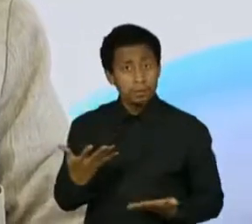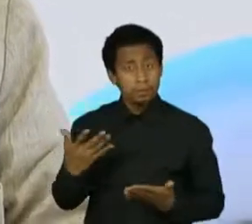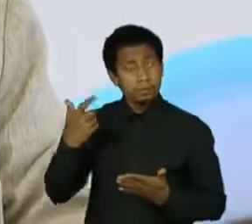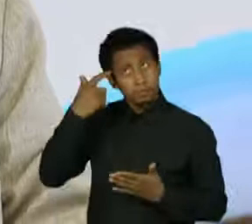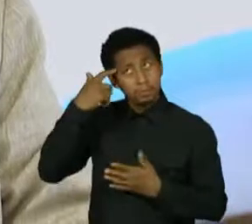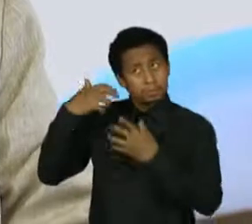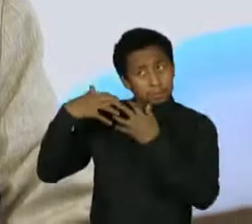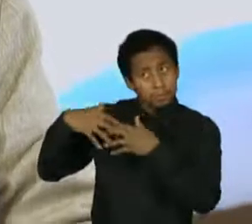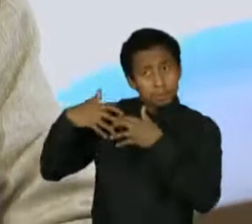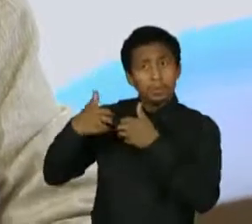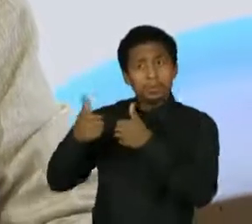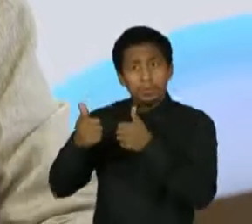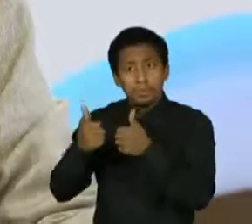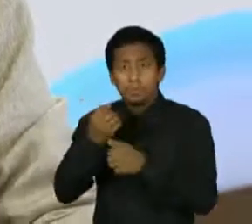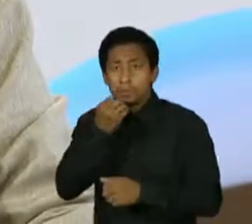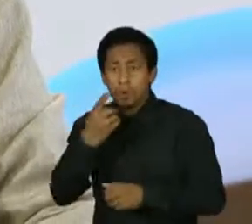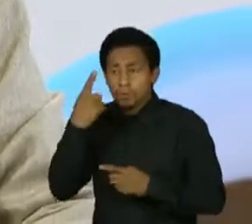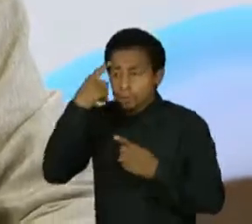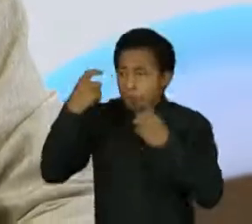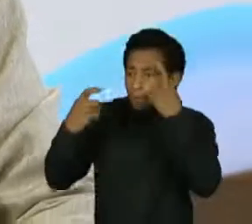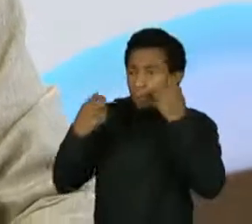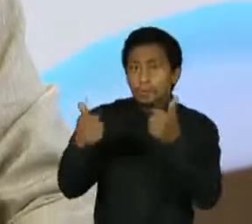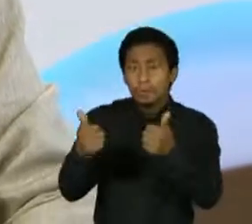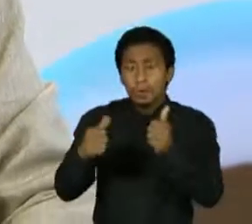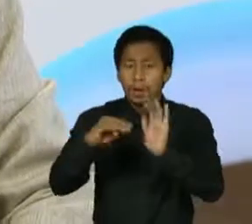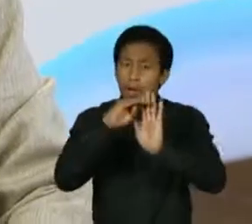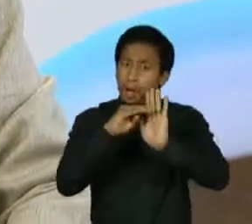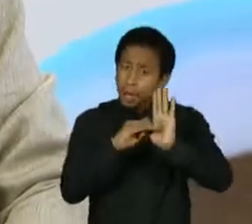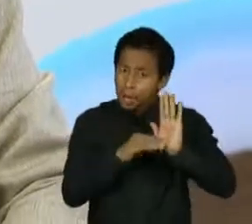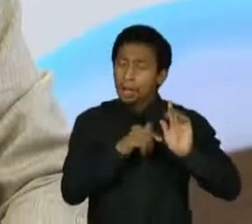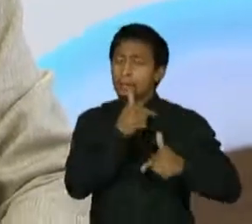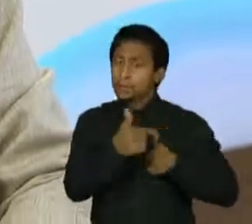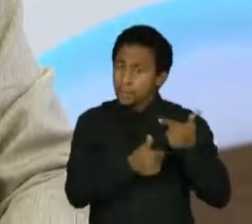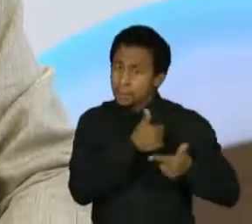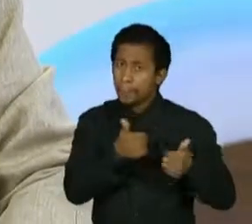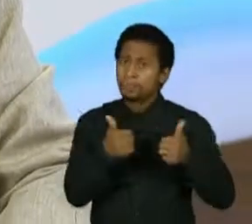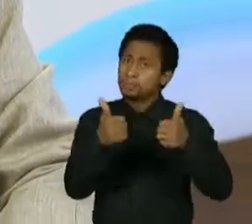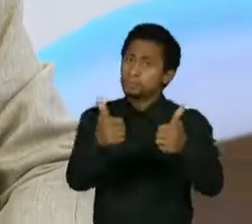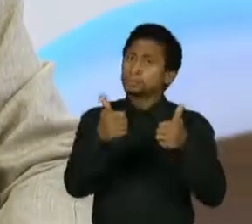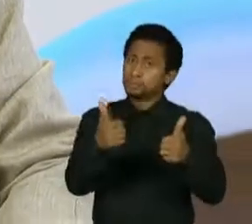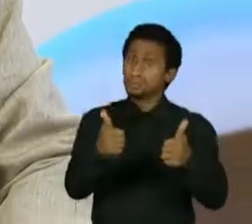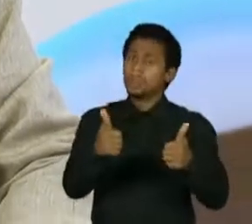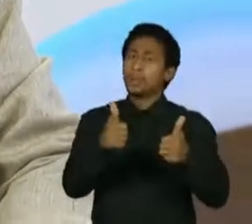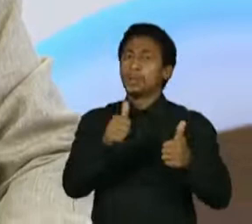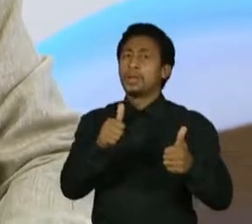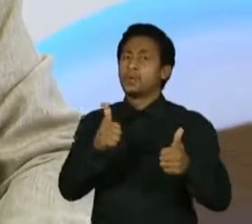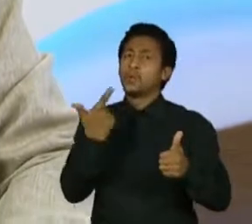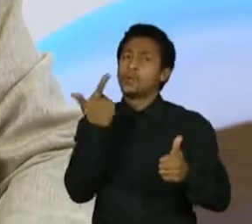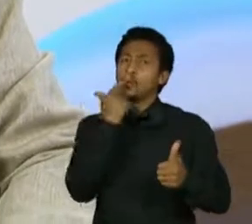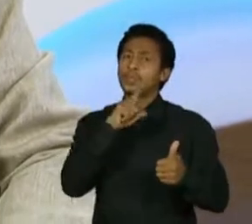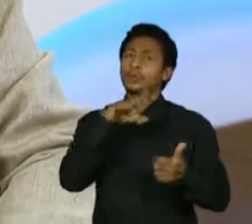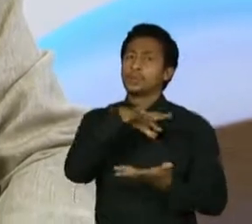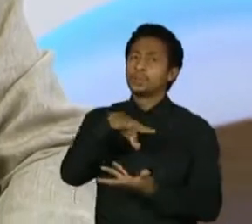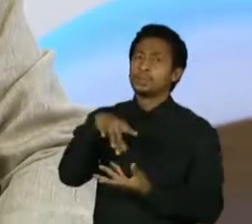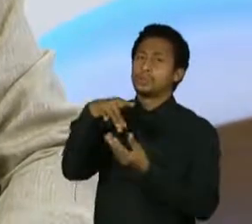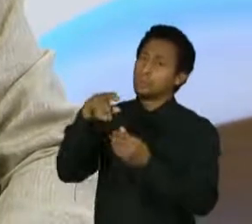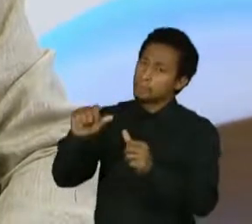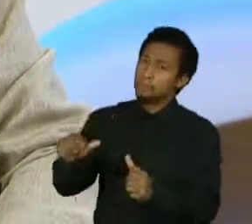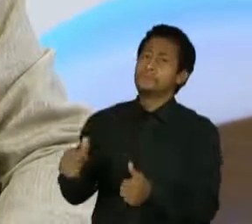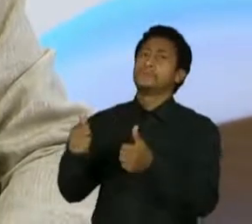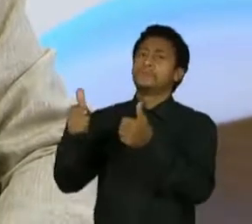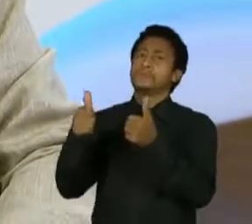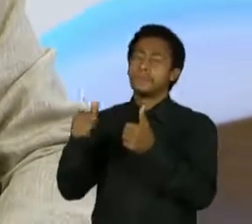políticas são boas no plano interno querido unir o país restaurar a democracia é uma cama linha